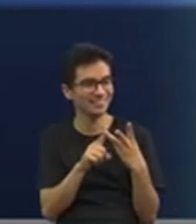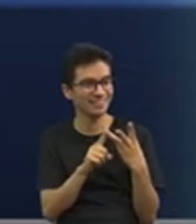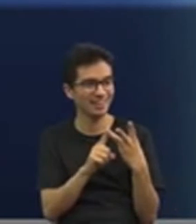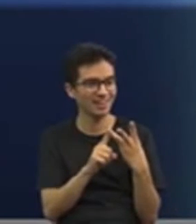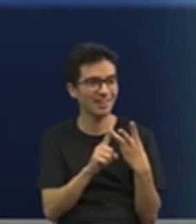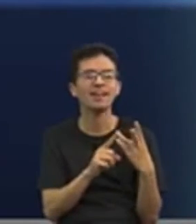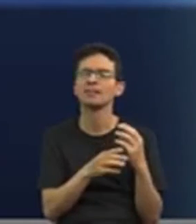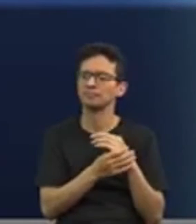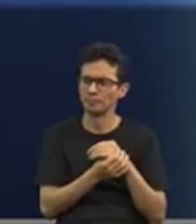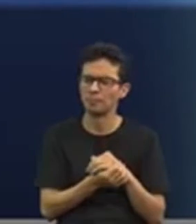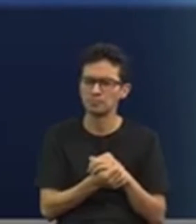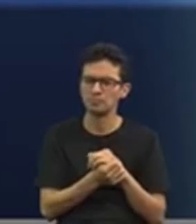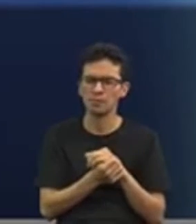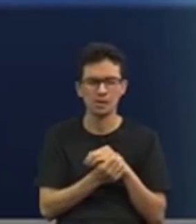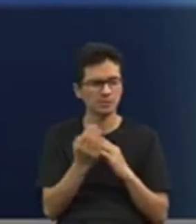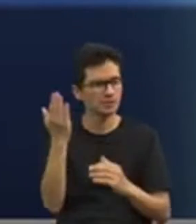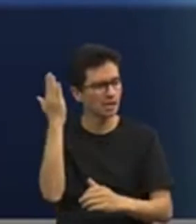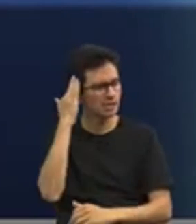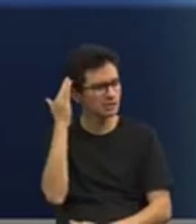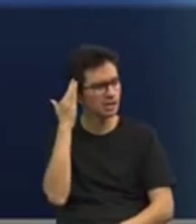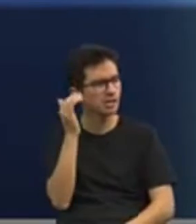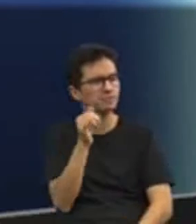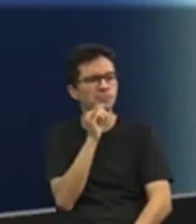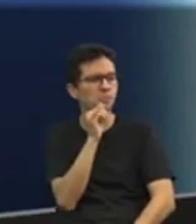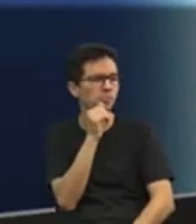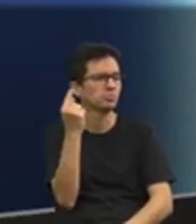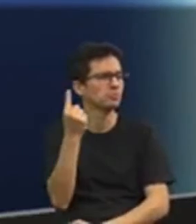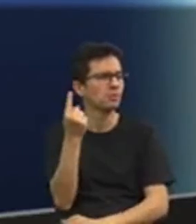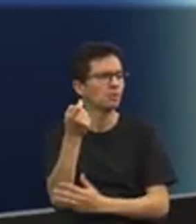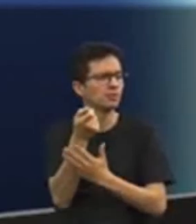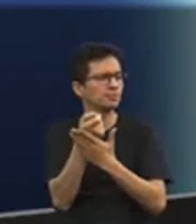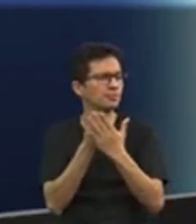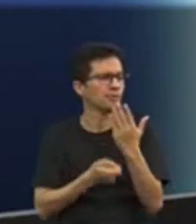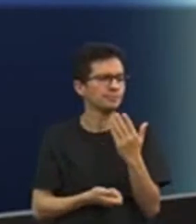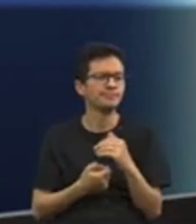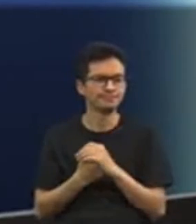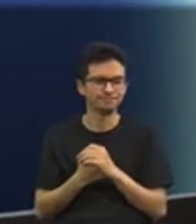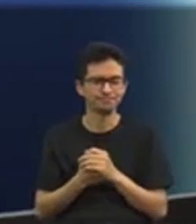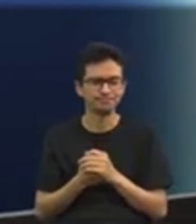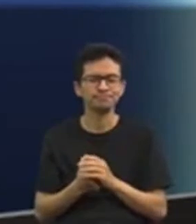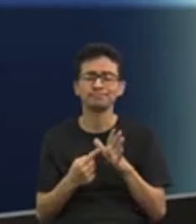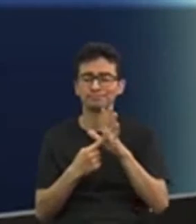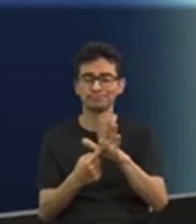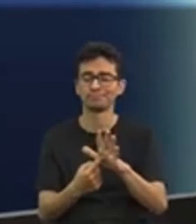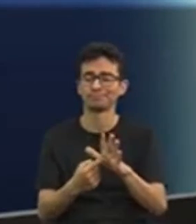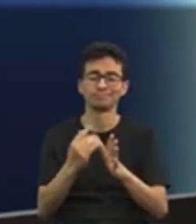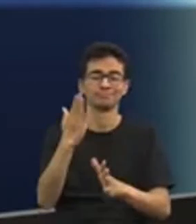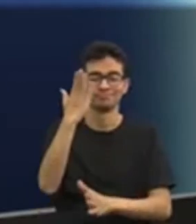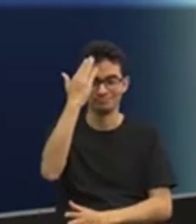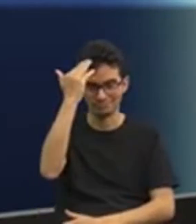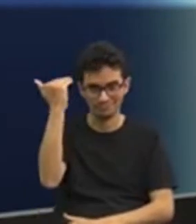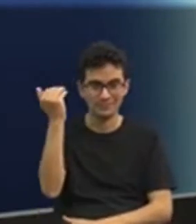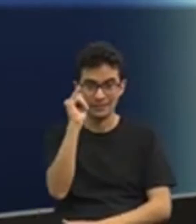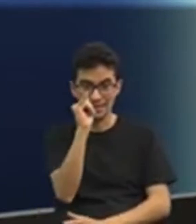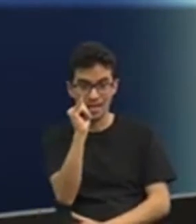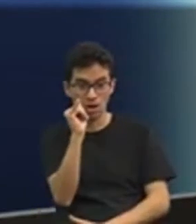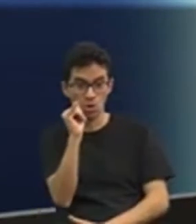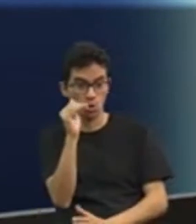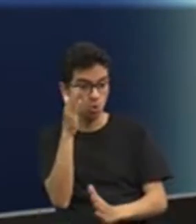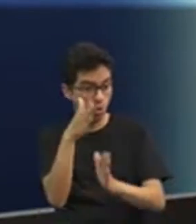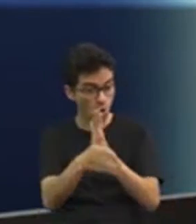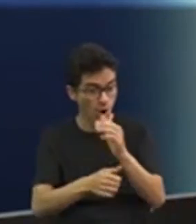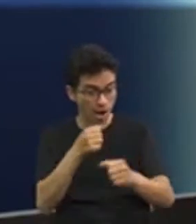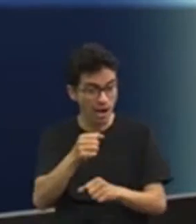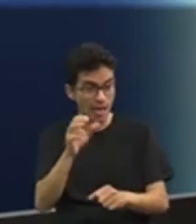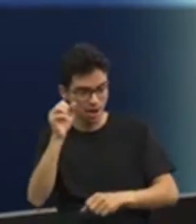então o que acontece aquele não passe que eu tenho no primeiro texto a partir de uma expressão Popular né que é Se correr o bicho